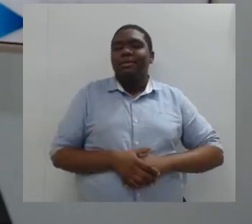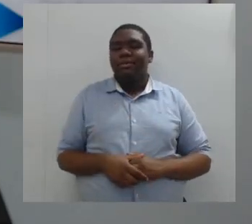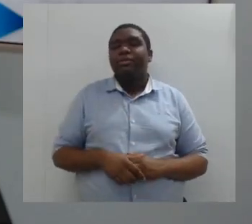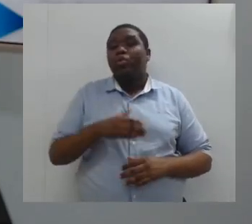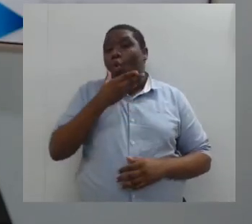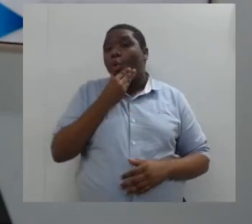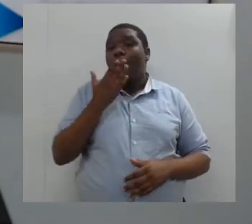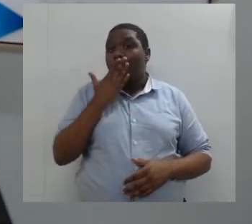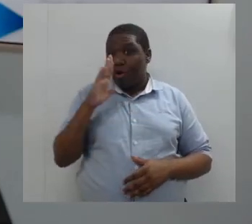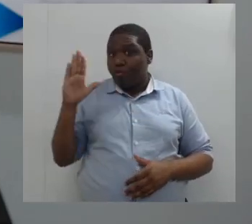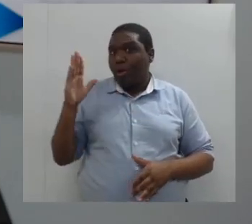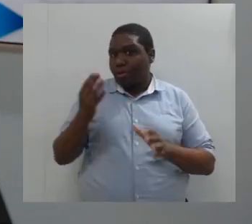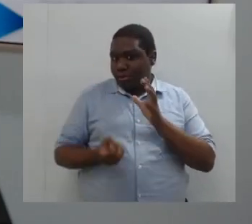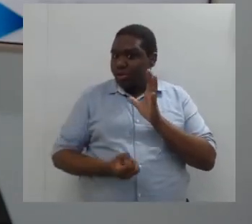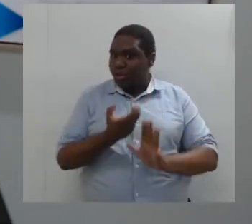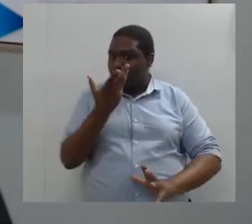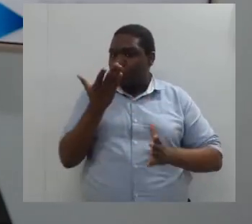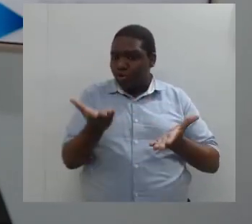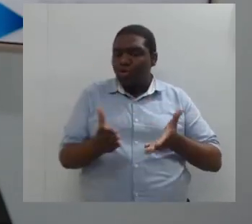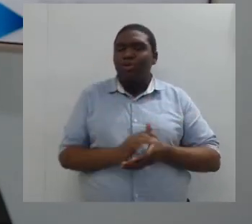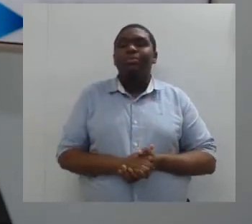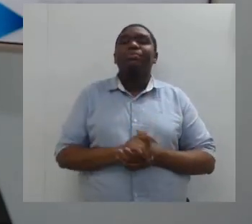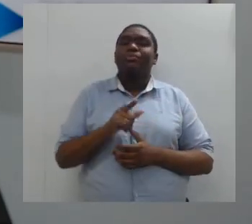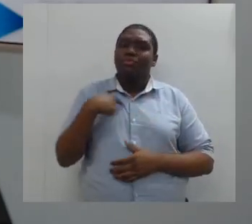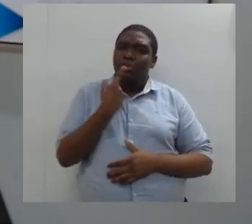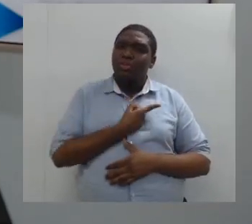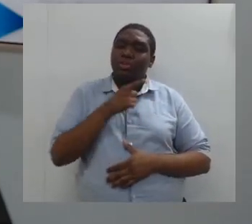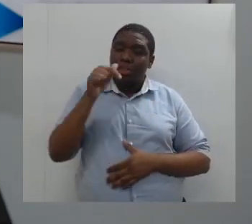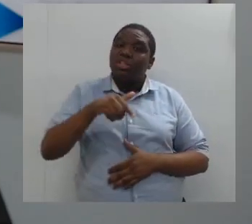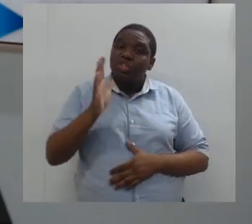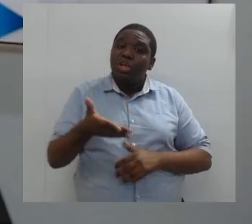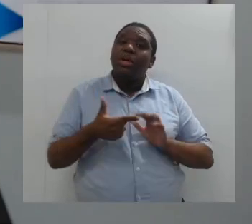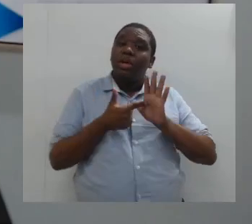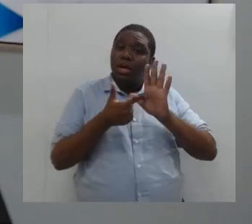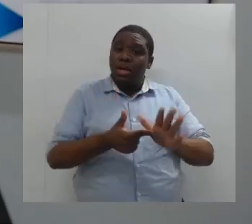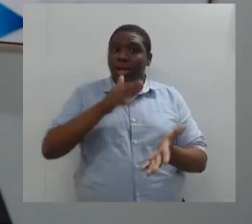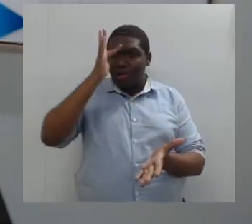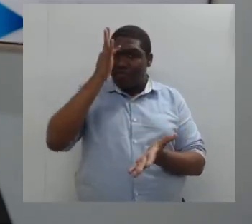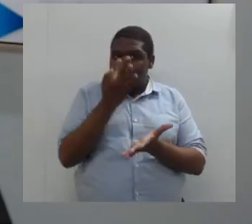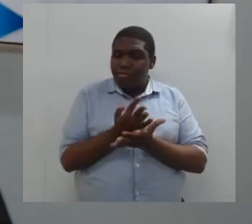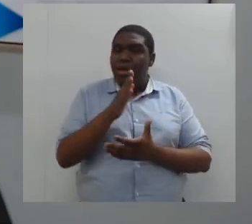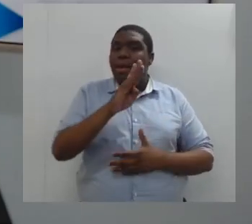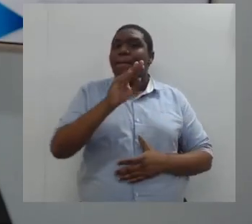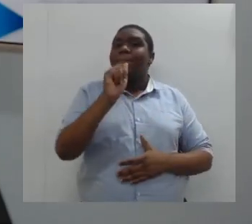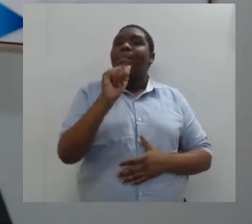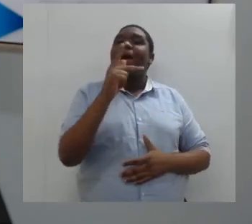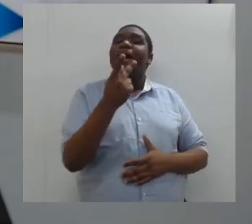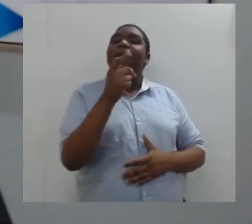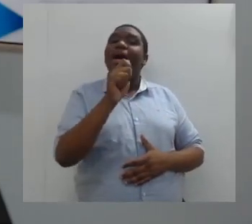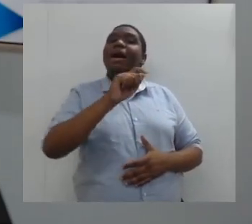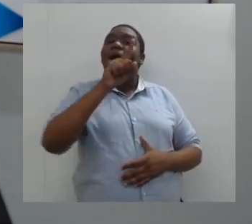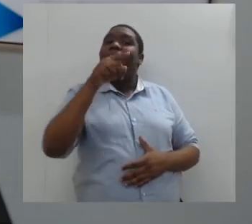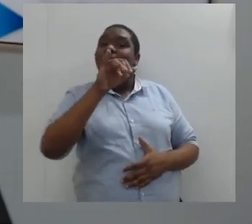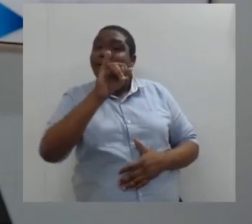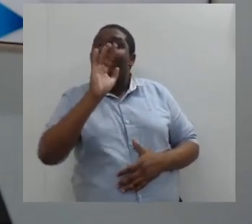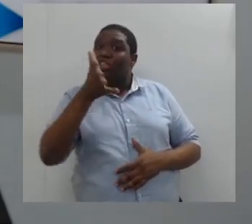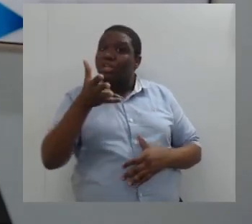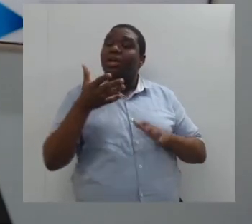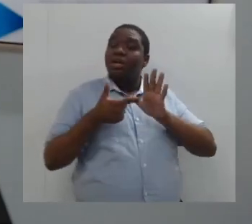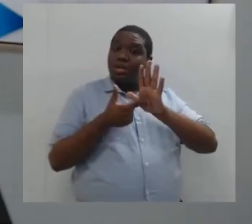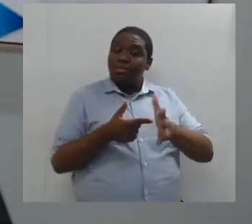atenção. Nessa caminhada, nós já apresentamos a fé Bahá'í, a origem,